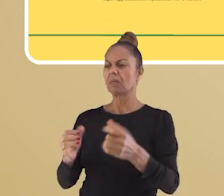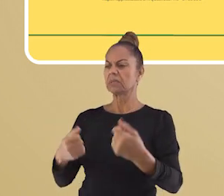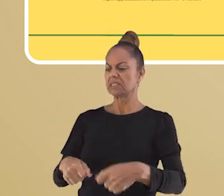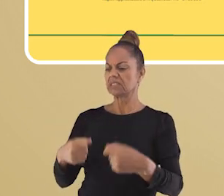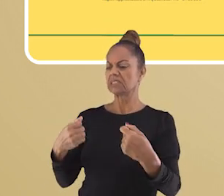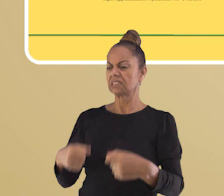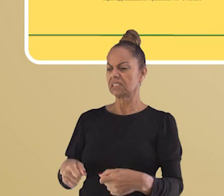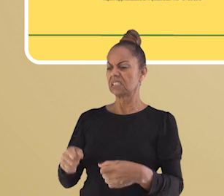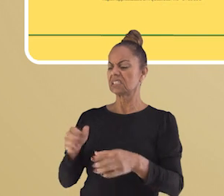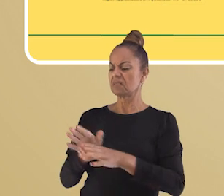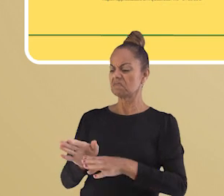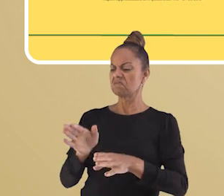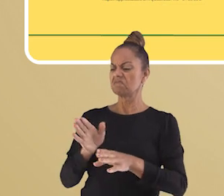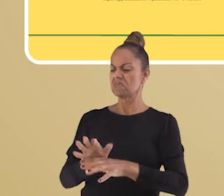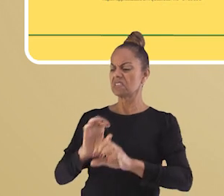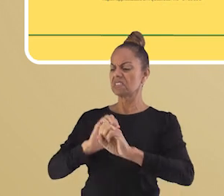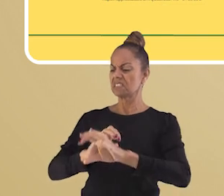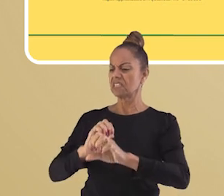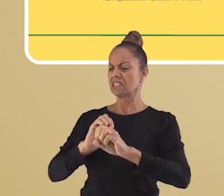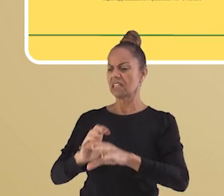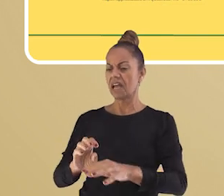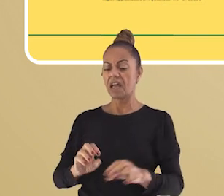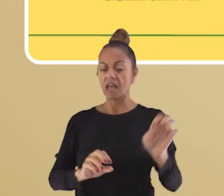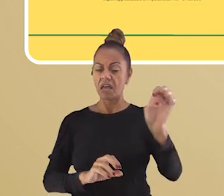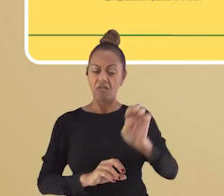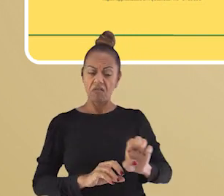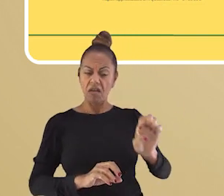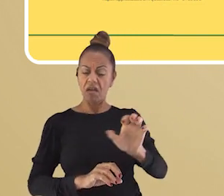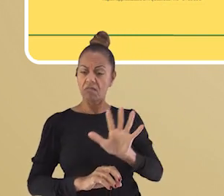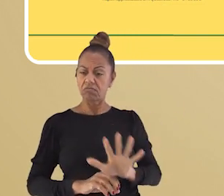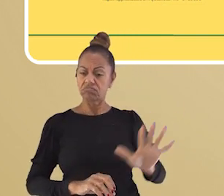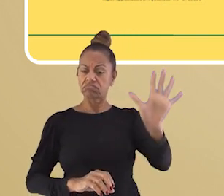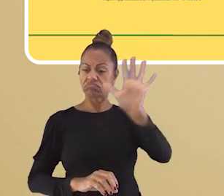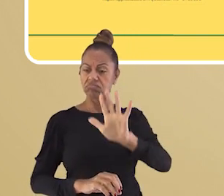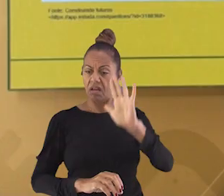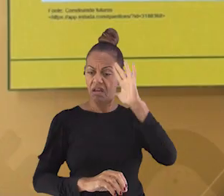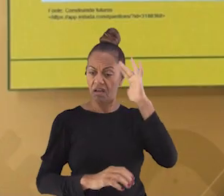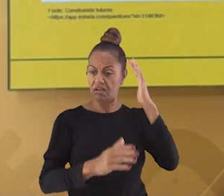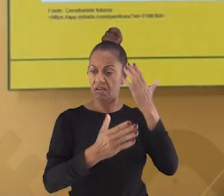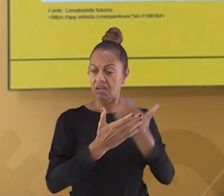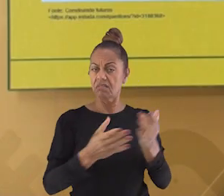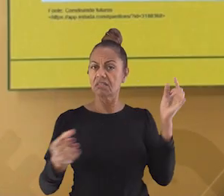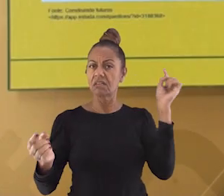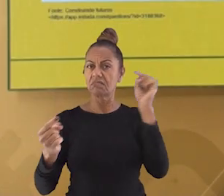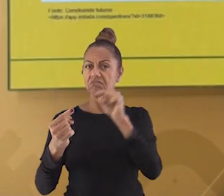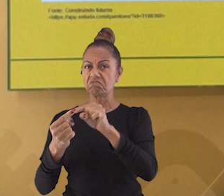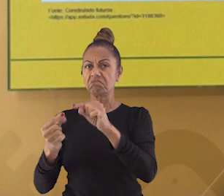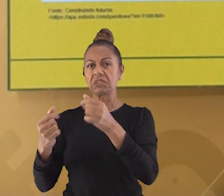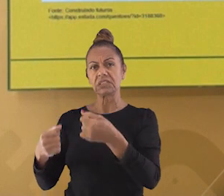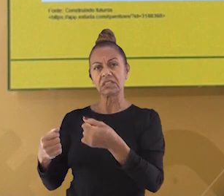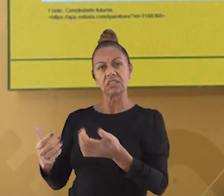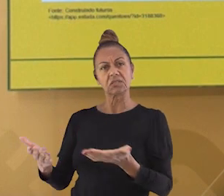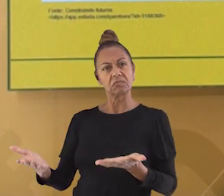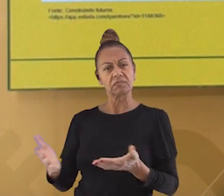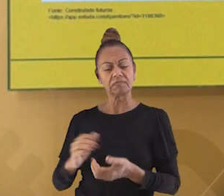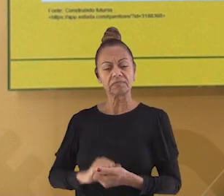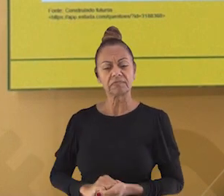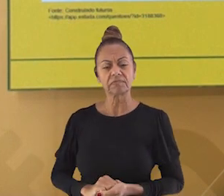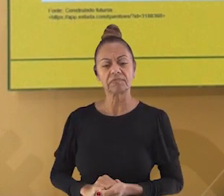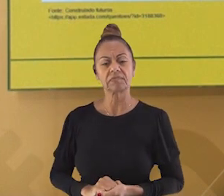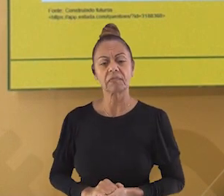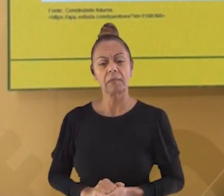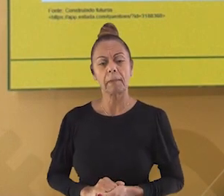que deveriam ser e crer naquilo que os europeus acreditavam. Muitos padres e sacerdotes